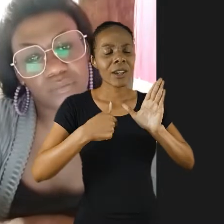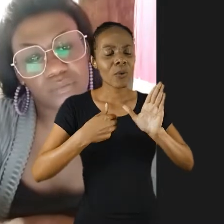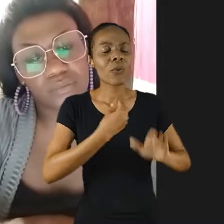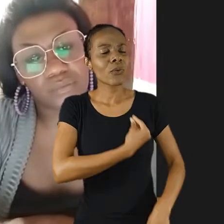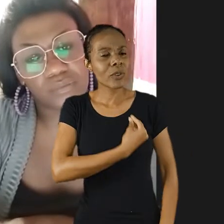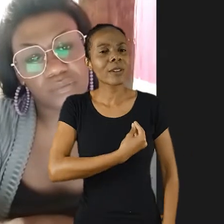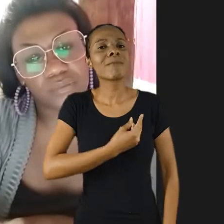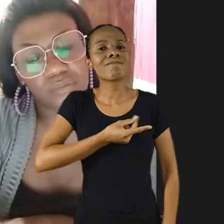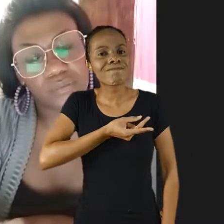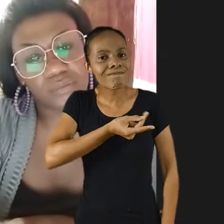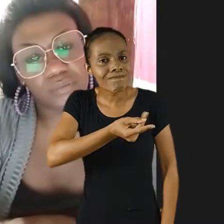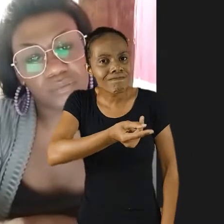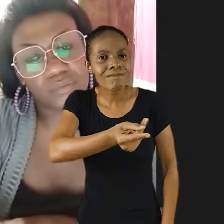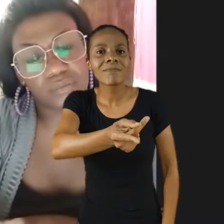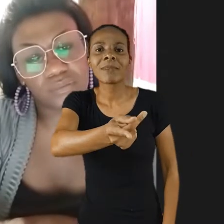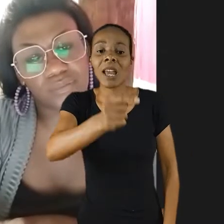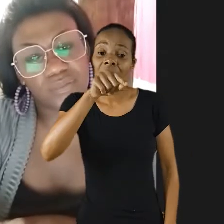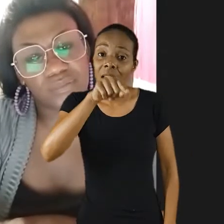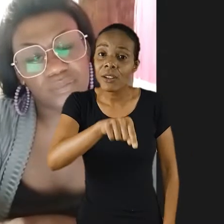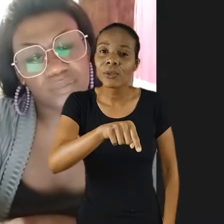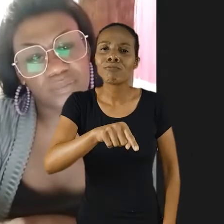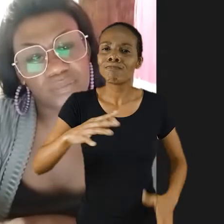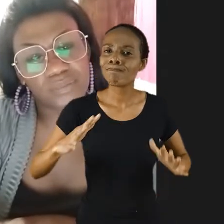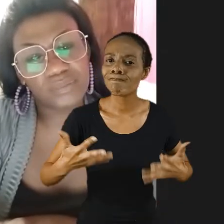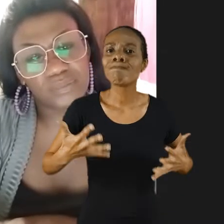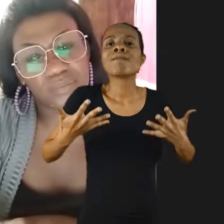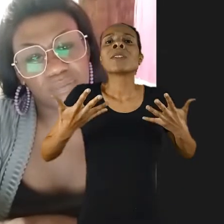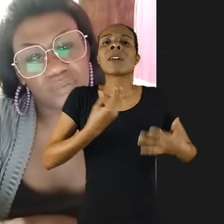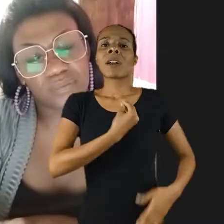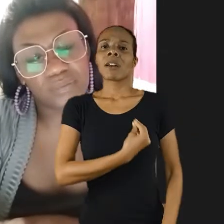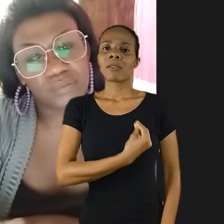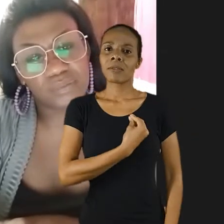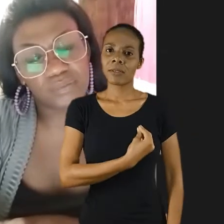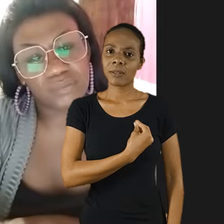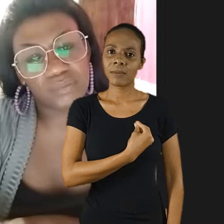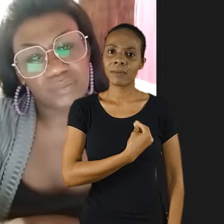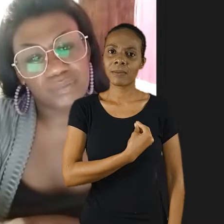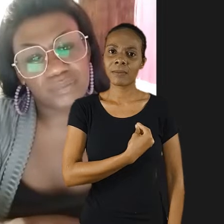dá fôlego de vida. Isso que me dá vontade de viver.